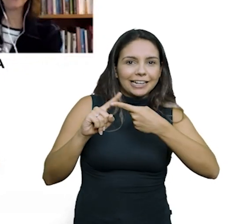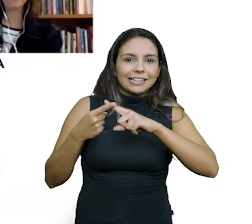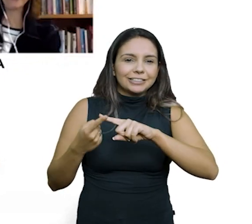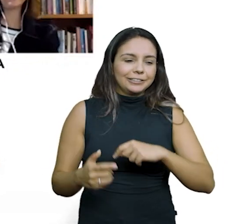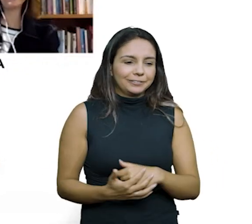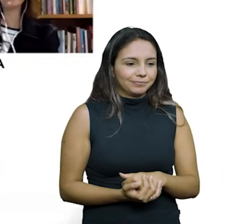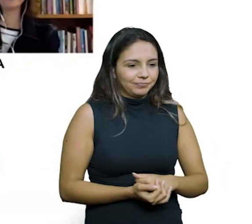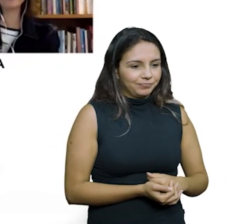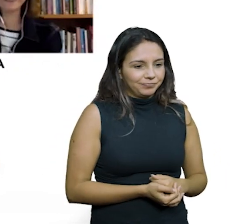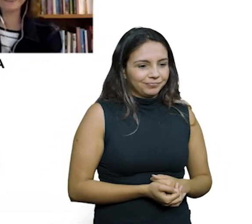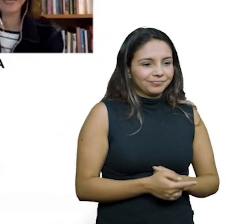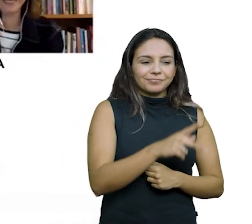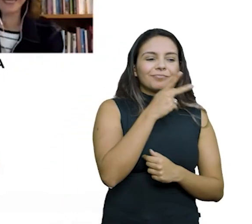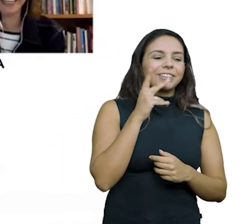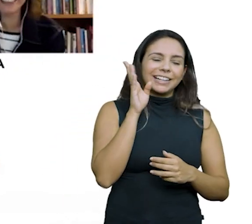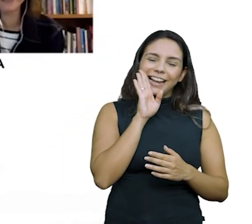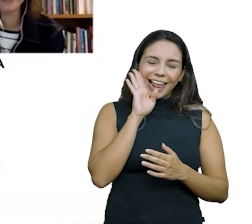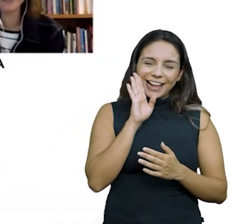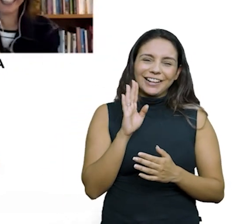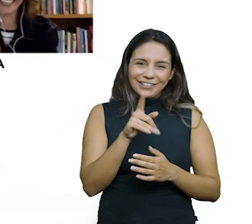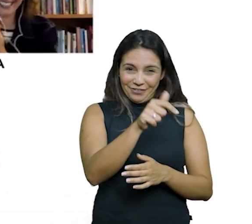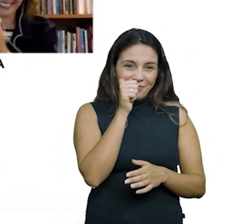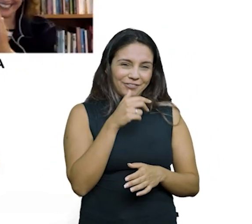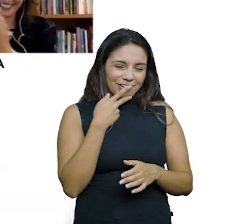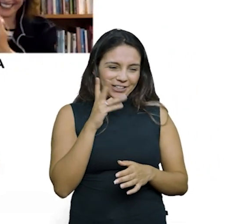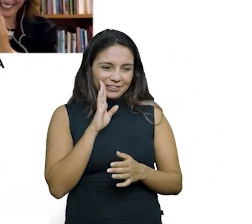legal, gente!